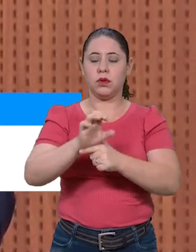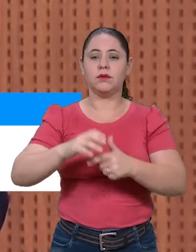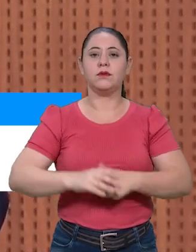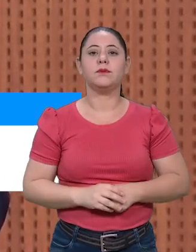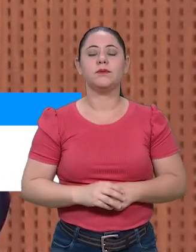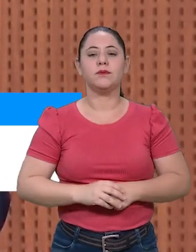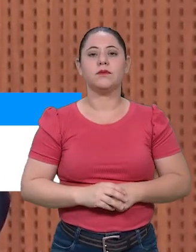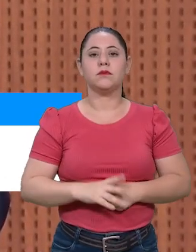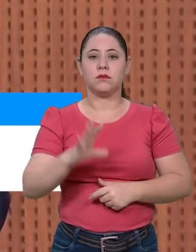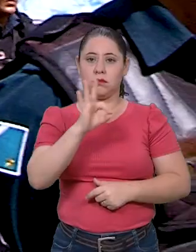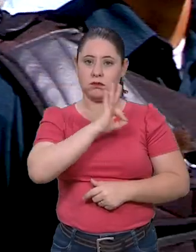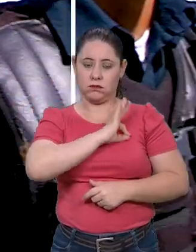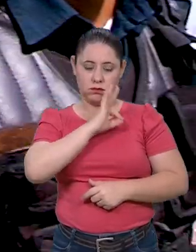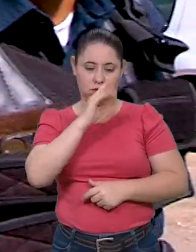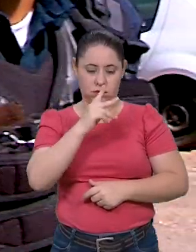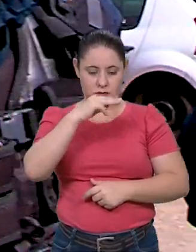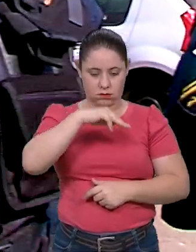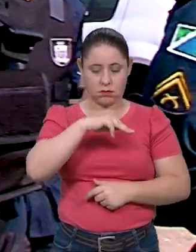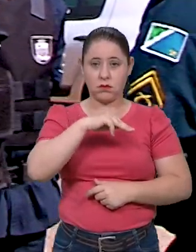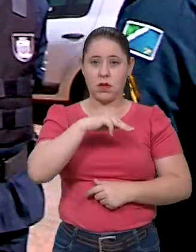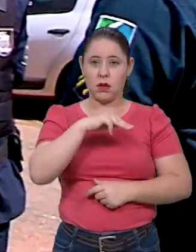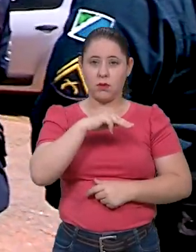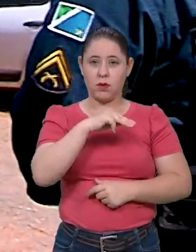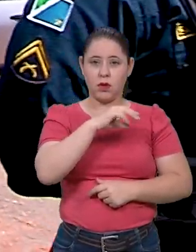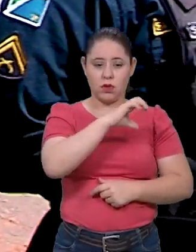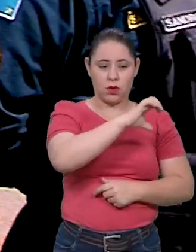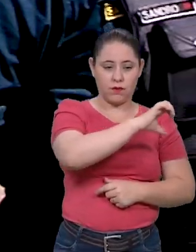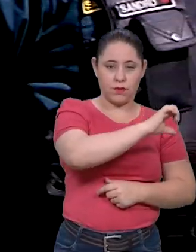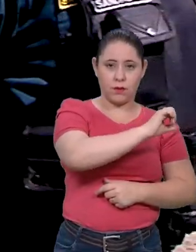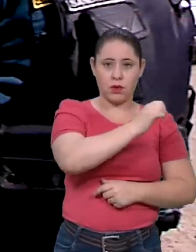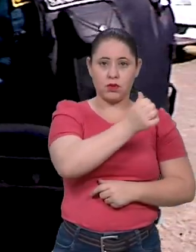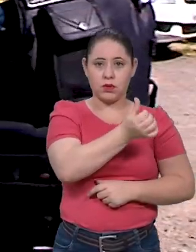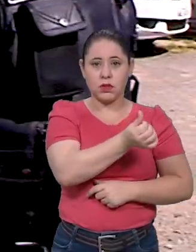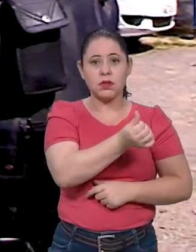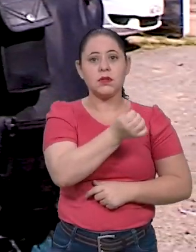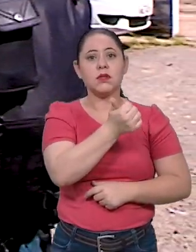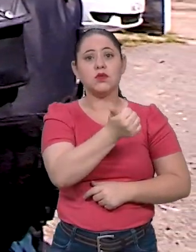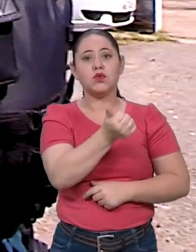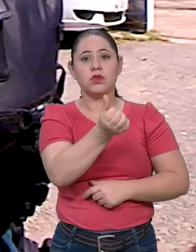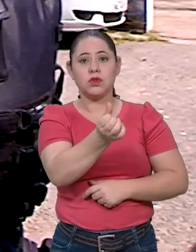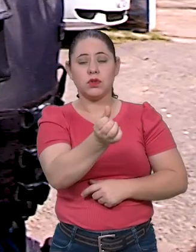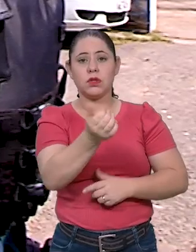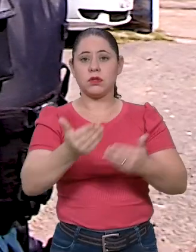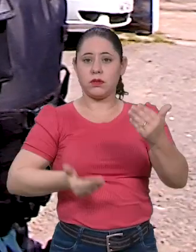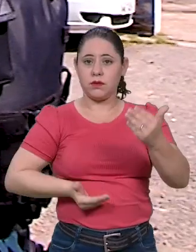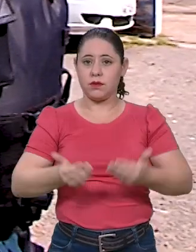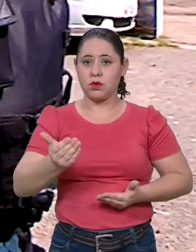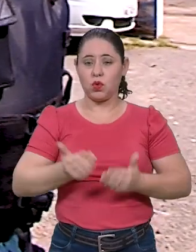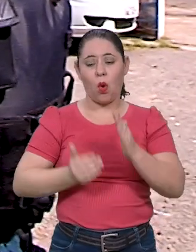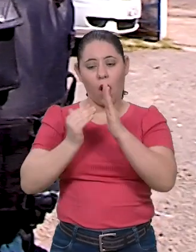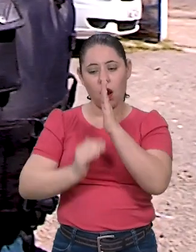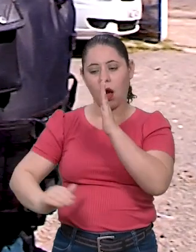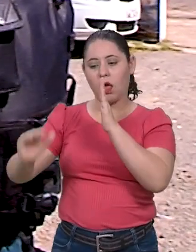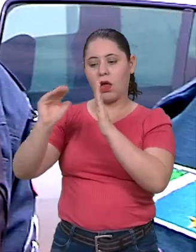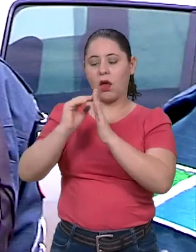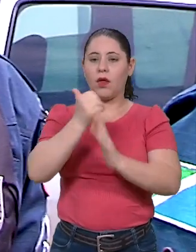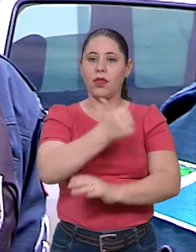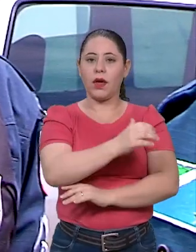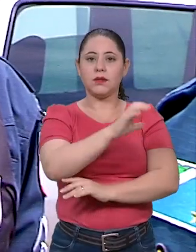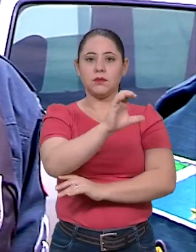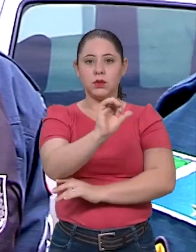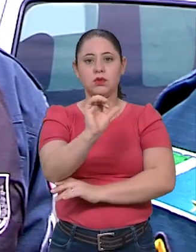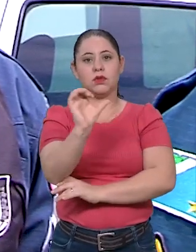bombeiros de Mato Grosso do Sul a polícia militar sai dos atuais 9.616 servidores